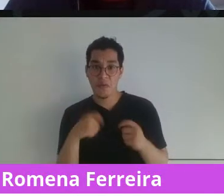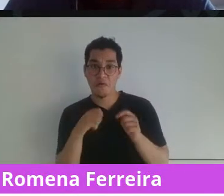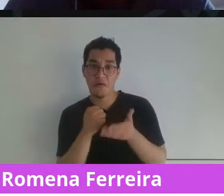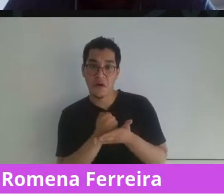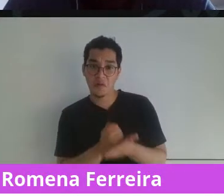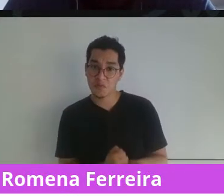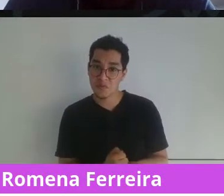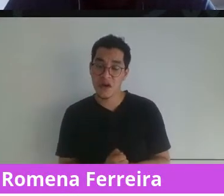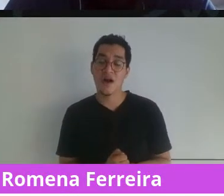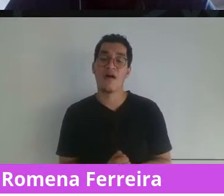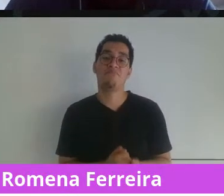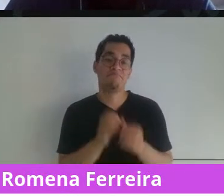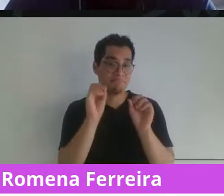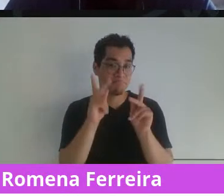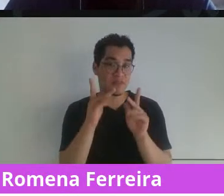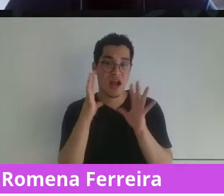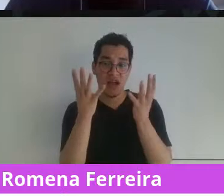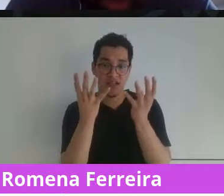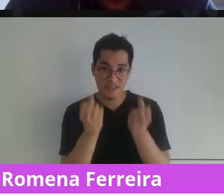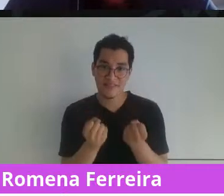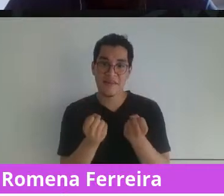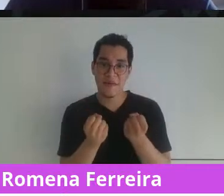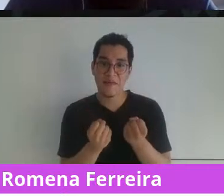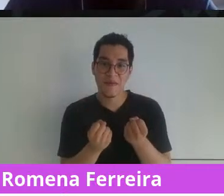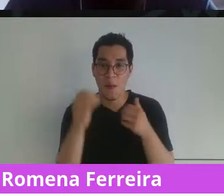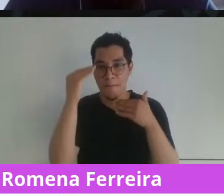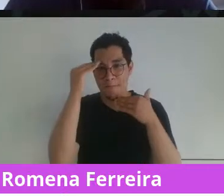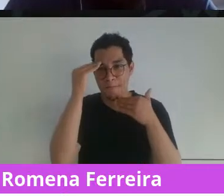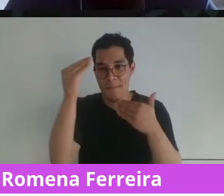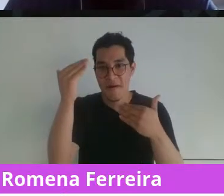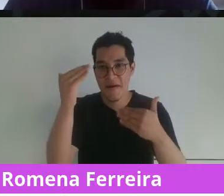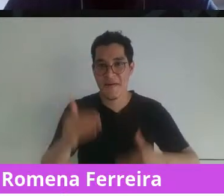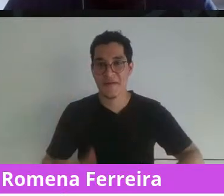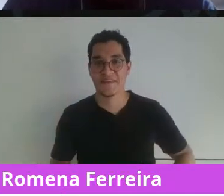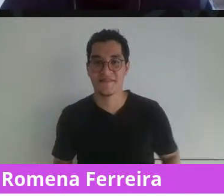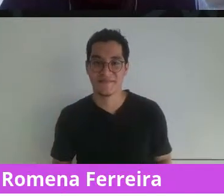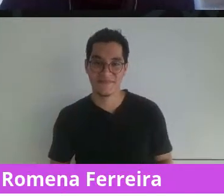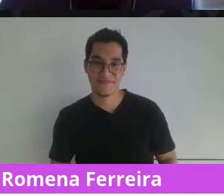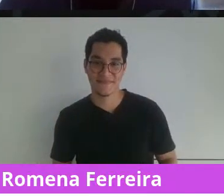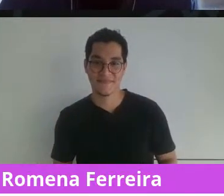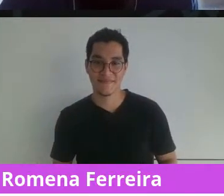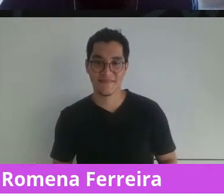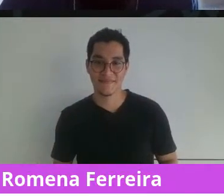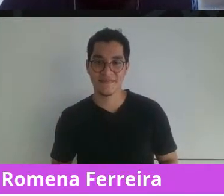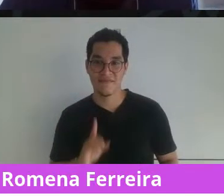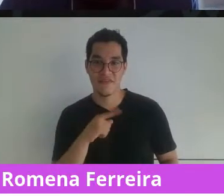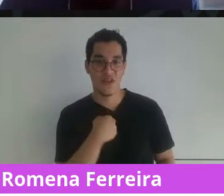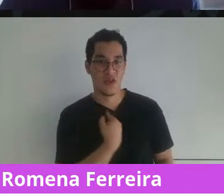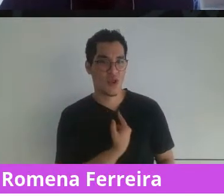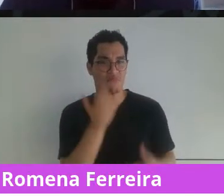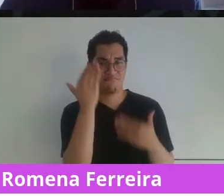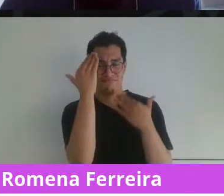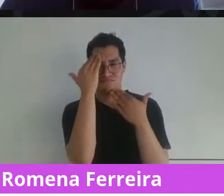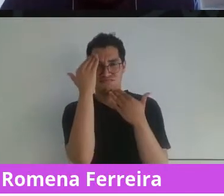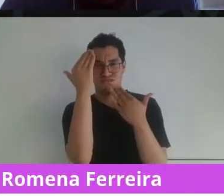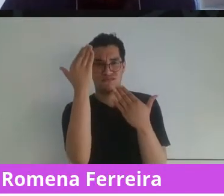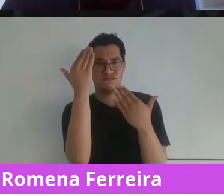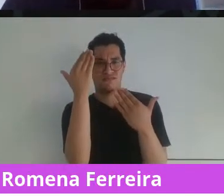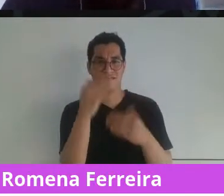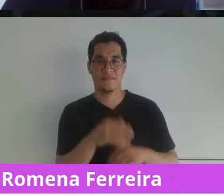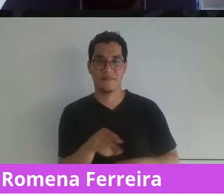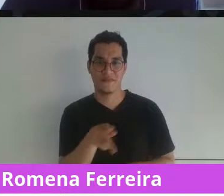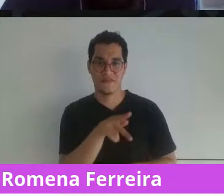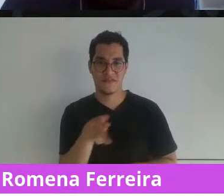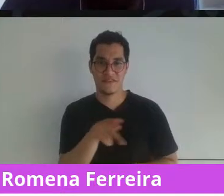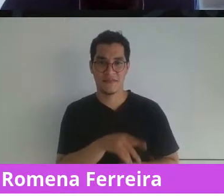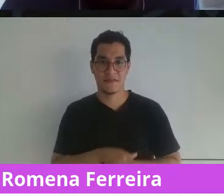comigo. Muito obrigada. Prazer, foi nosso. Nós que agradecemos, obrigado, professora.